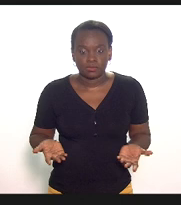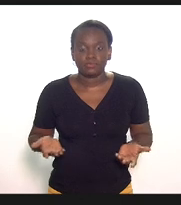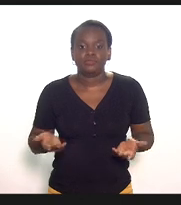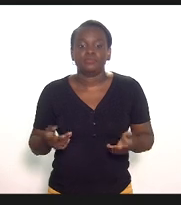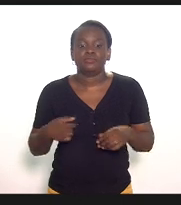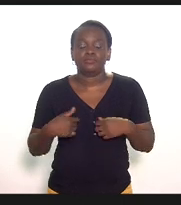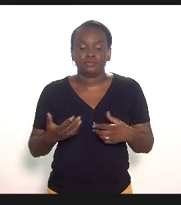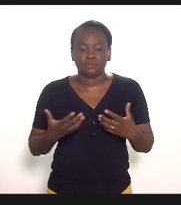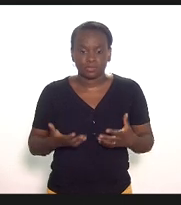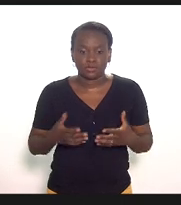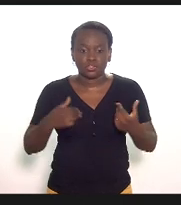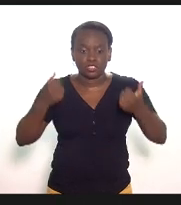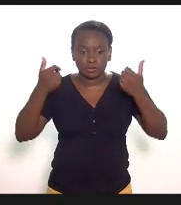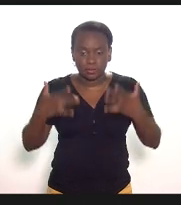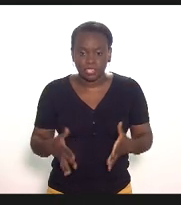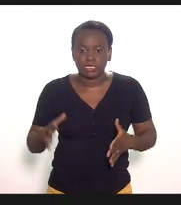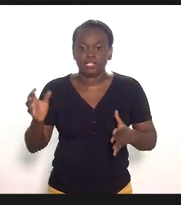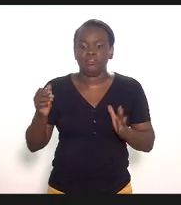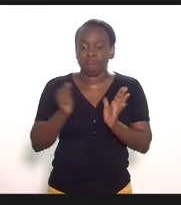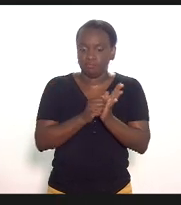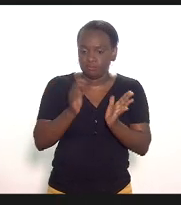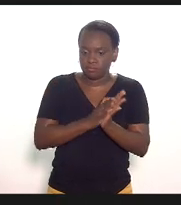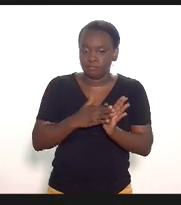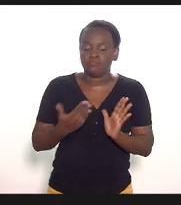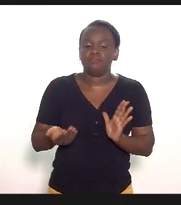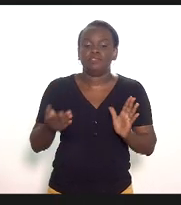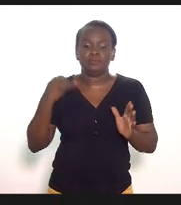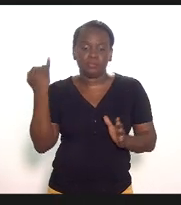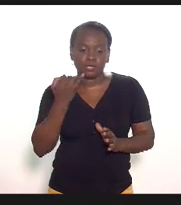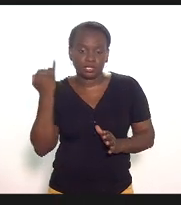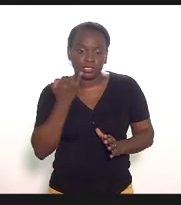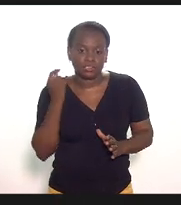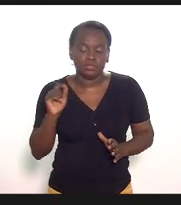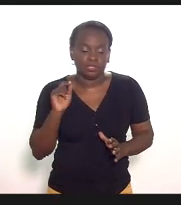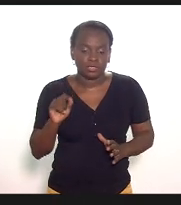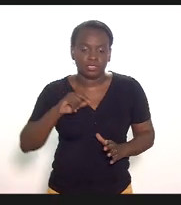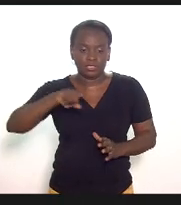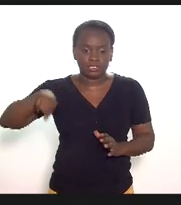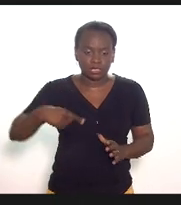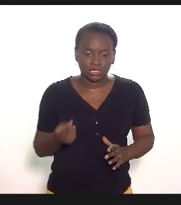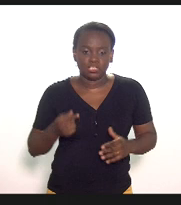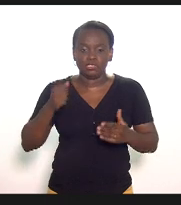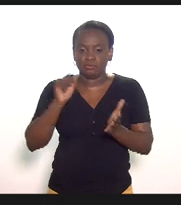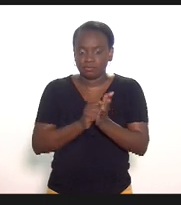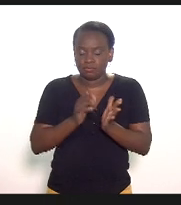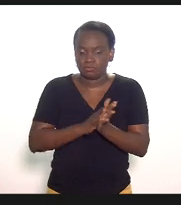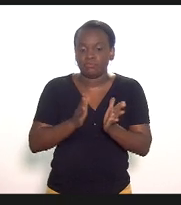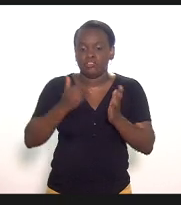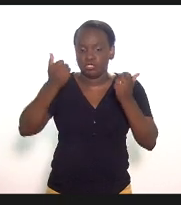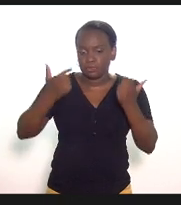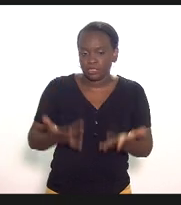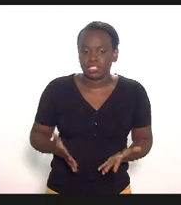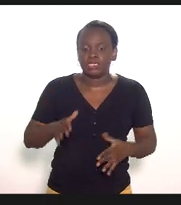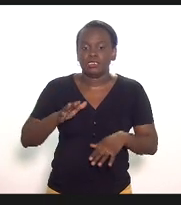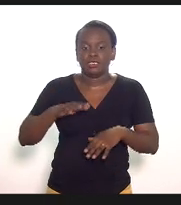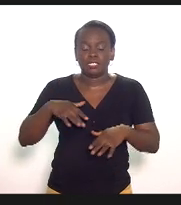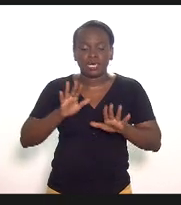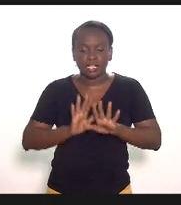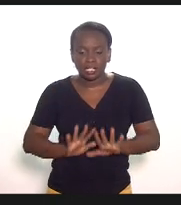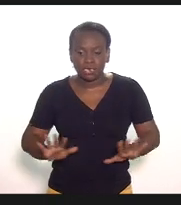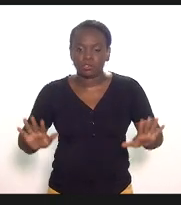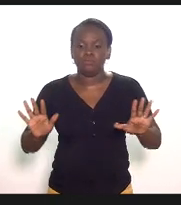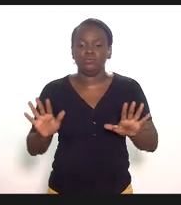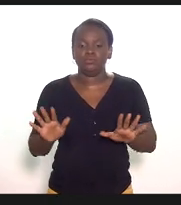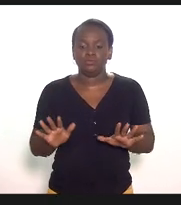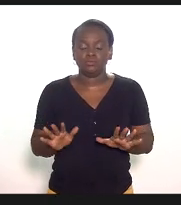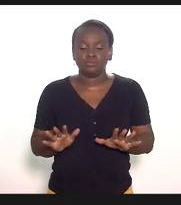queria só deixar esse registro. É importante que a gente paute, né, com a maior celeridade